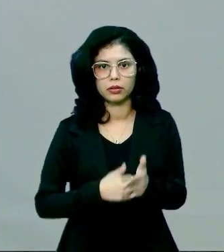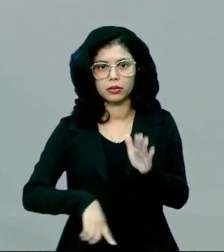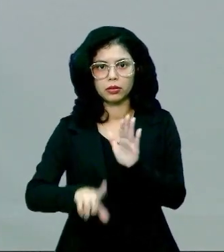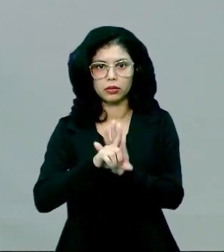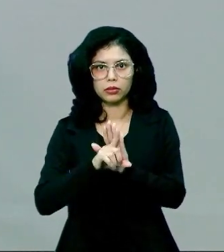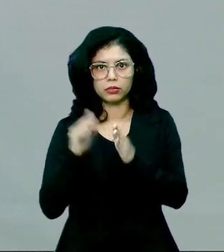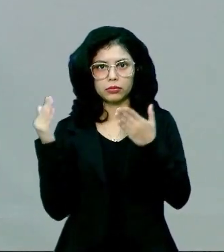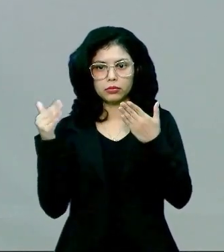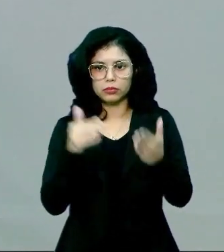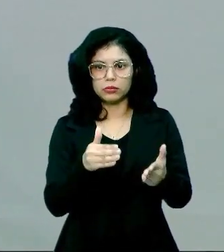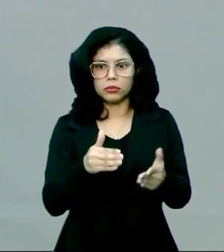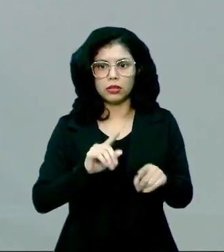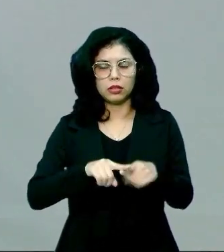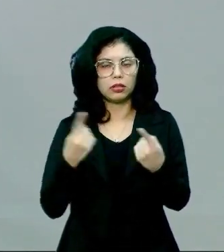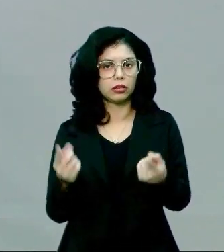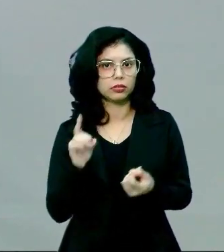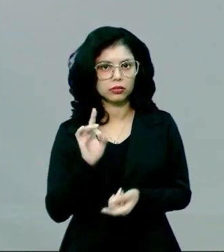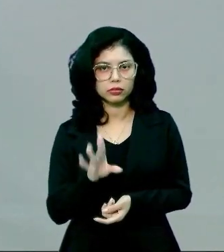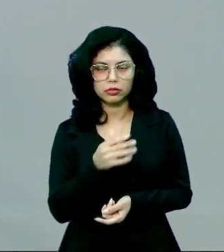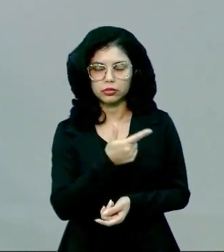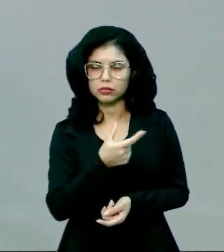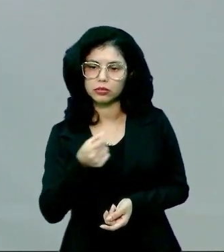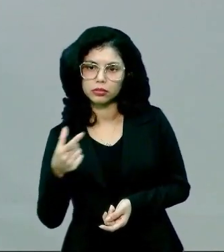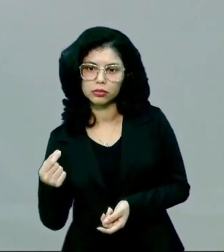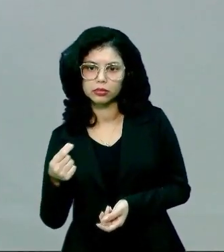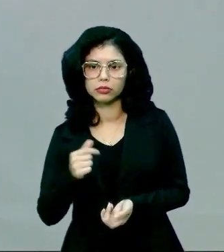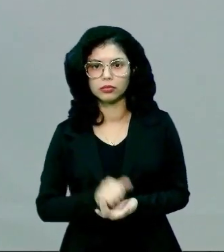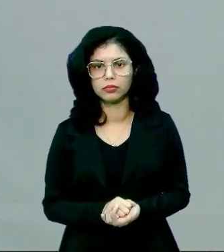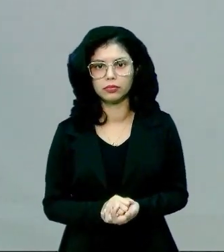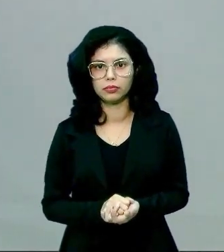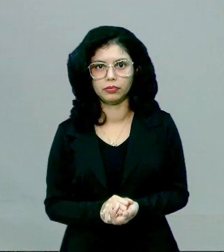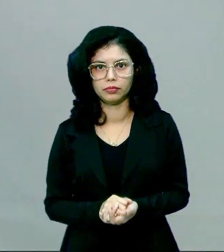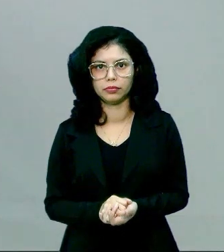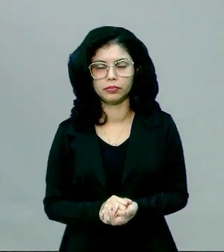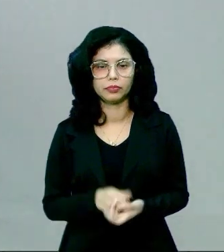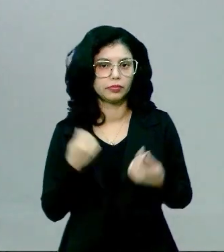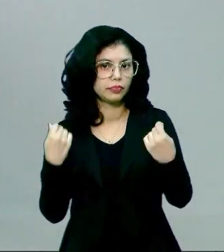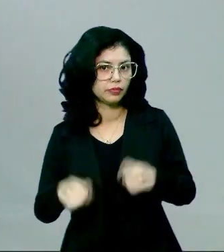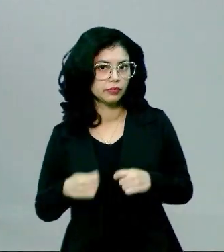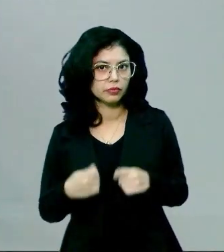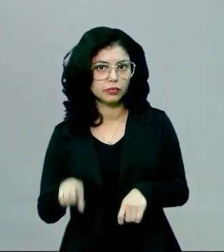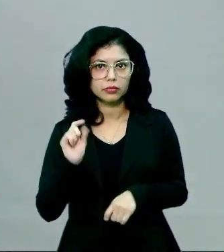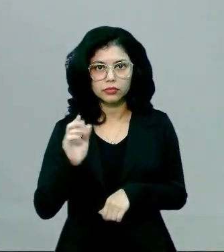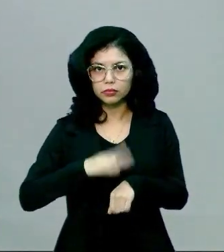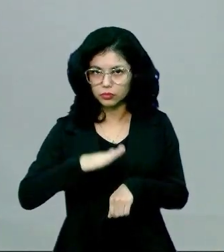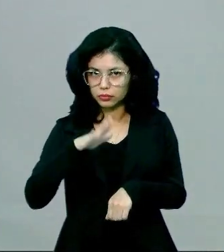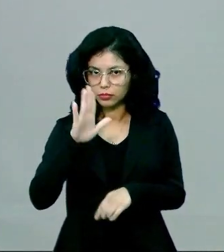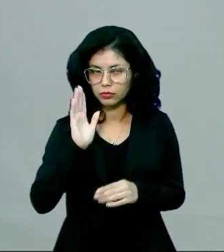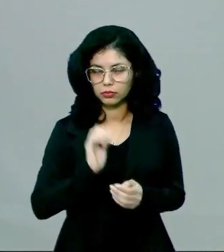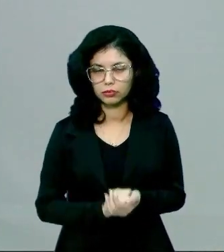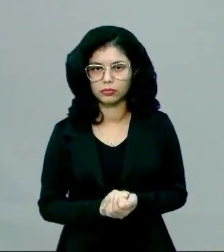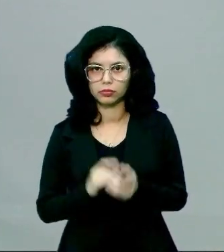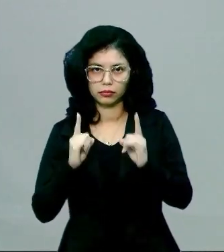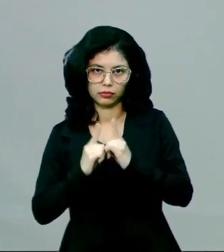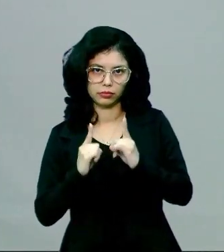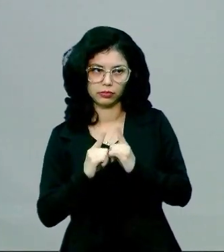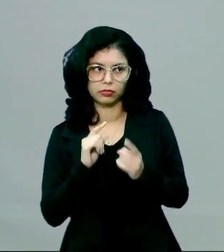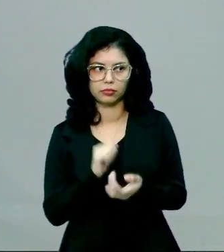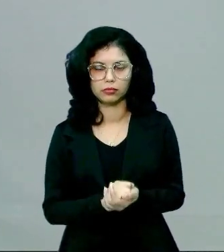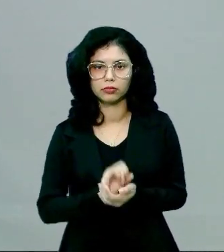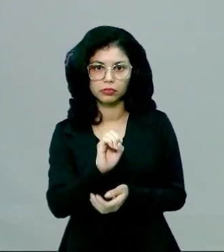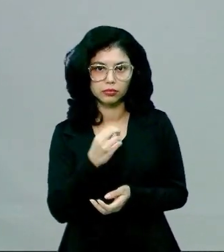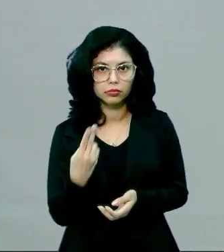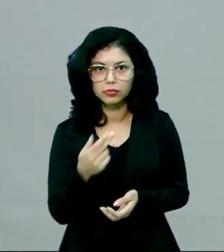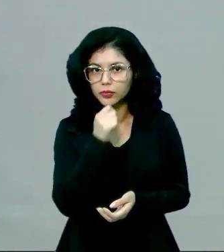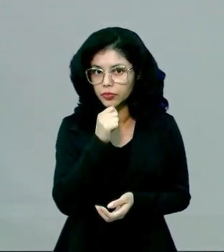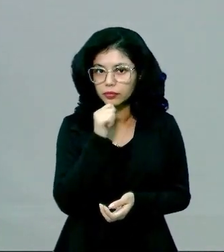mesma meta, mas ele só tinha 200 funcionários. E ele precisava de mais funcionários. Ou